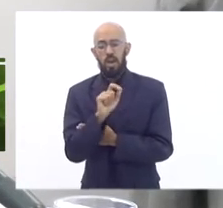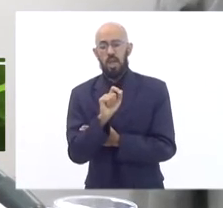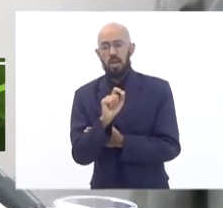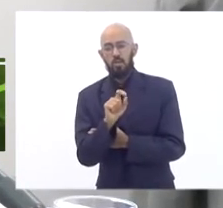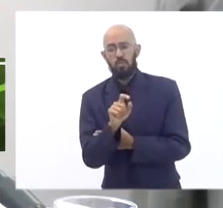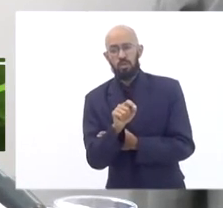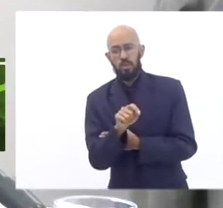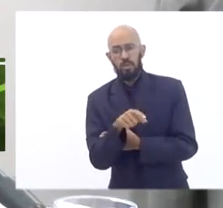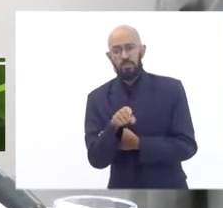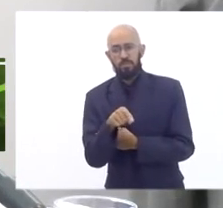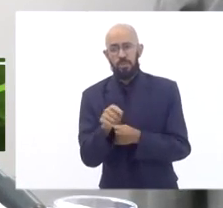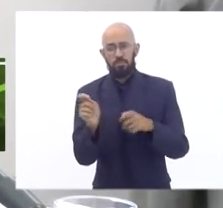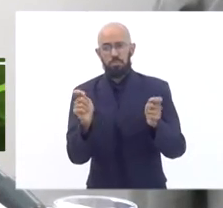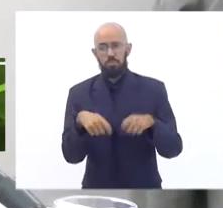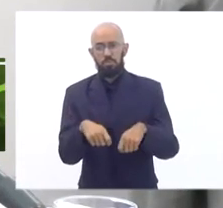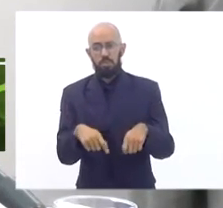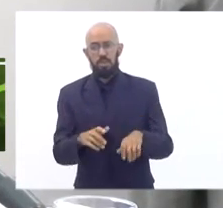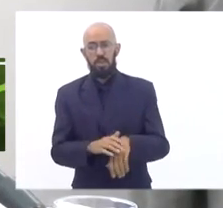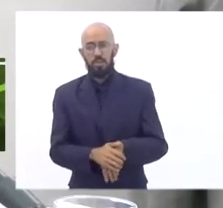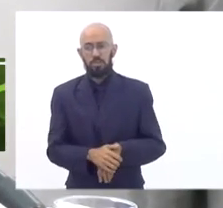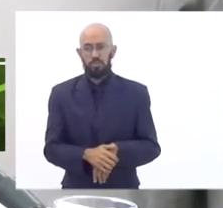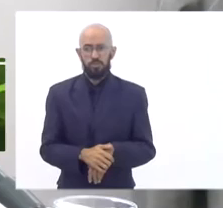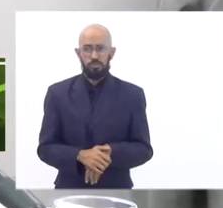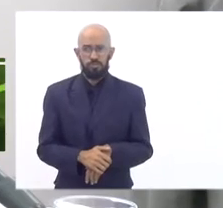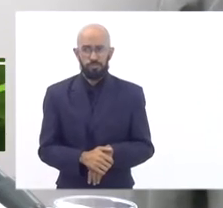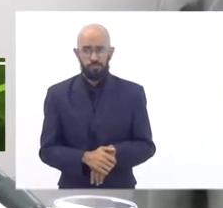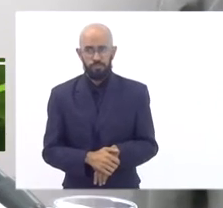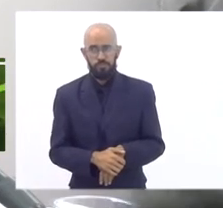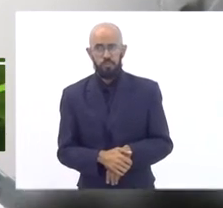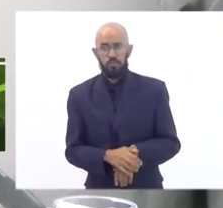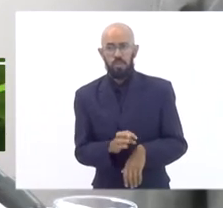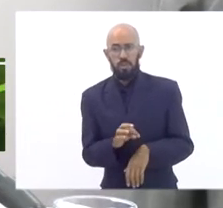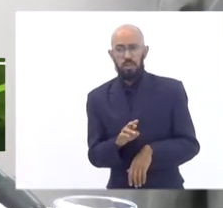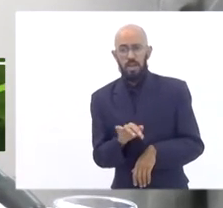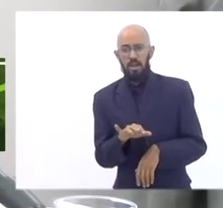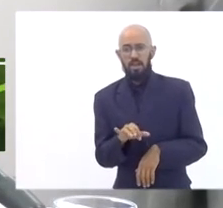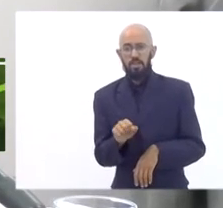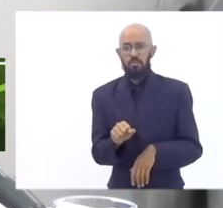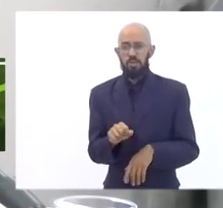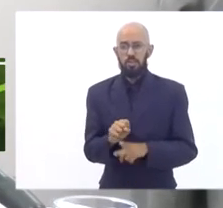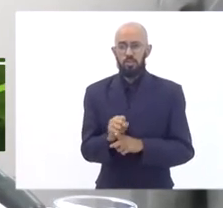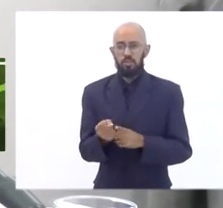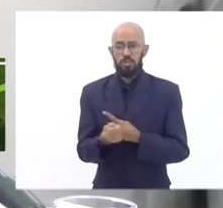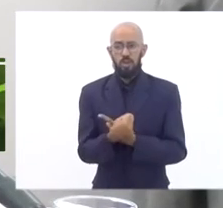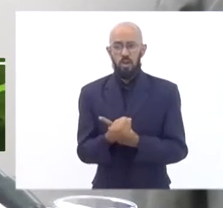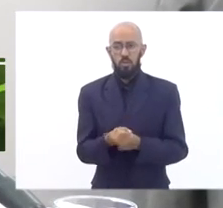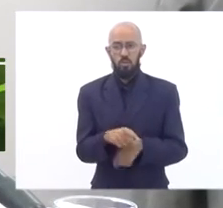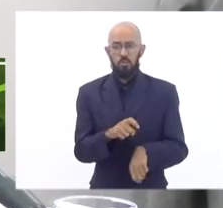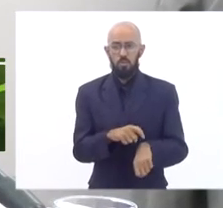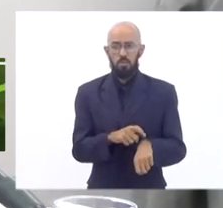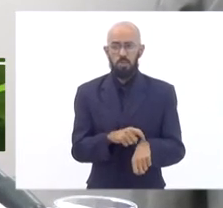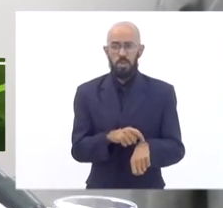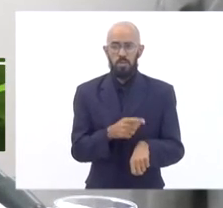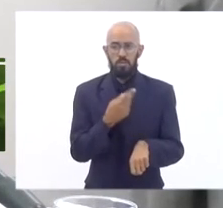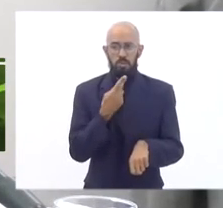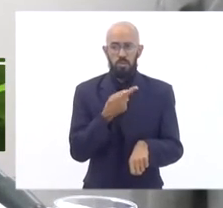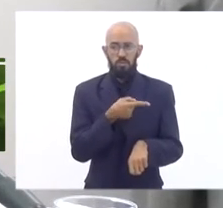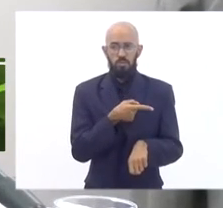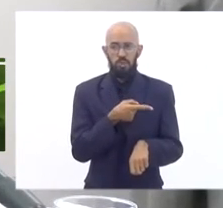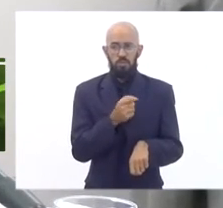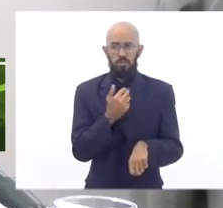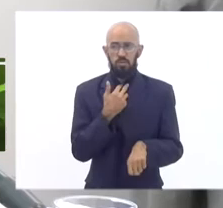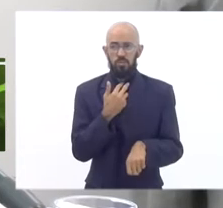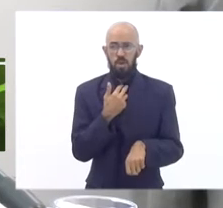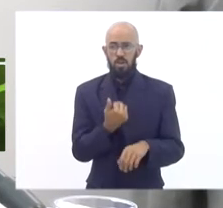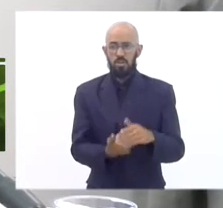quando faz referência à possibilidade, né, à perspectiva de uma tarifa social, num dado momento a senhora falou que não possa